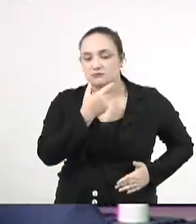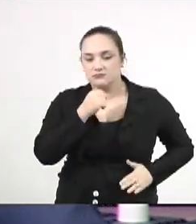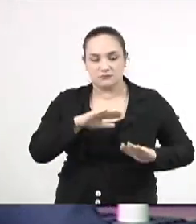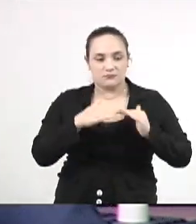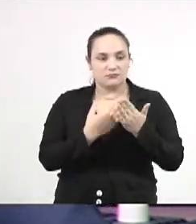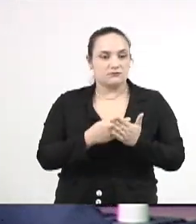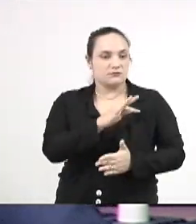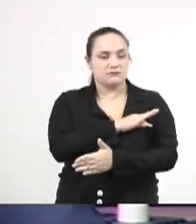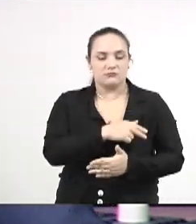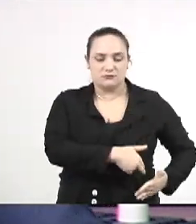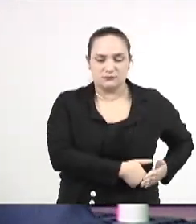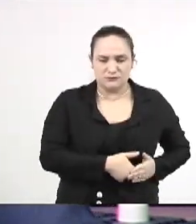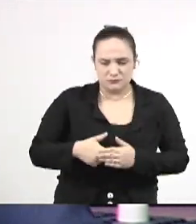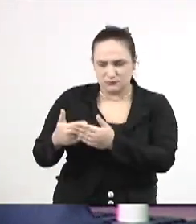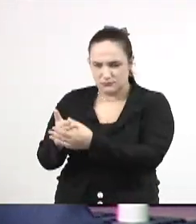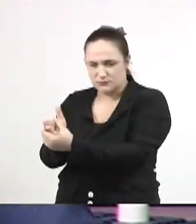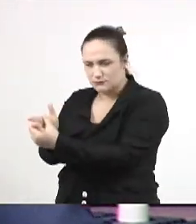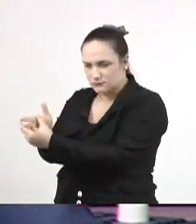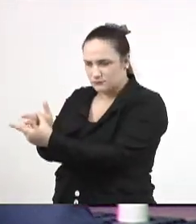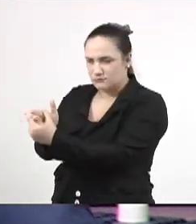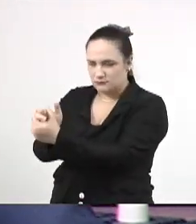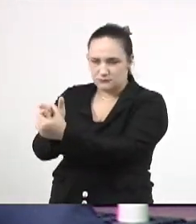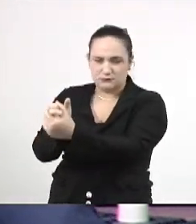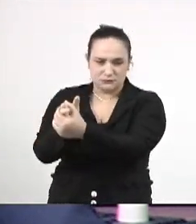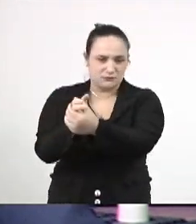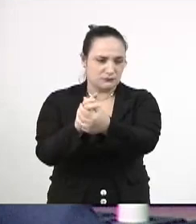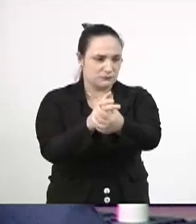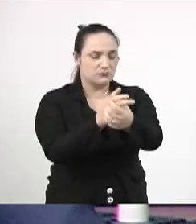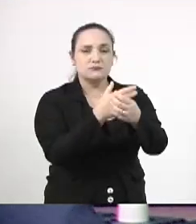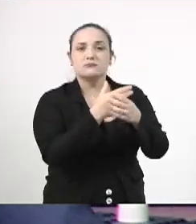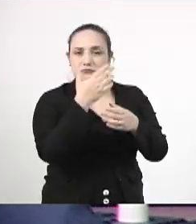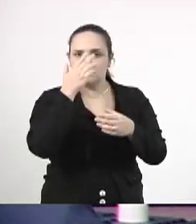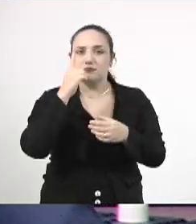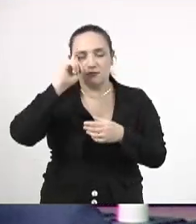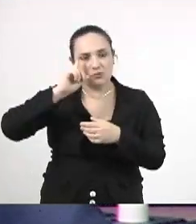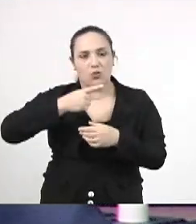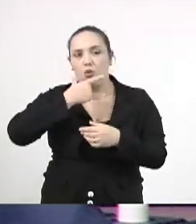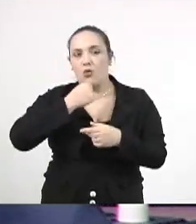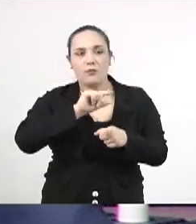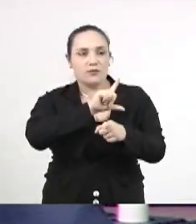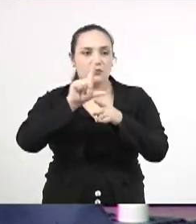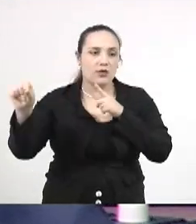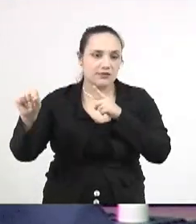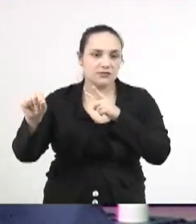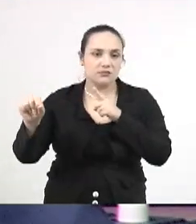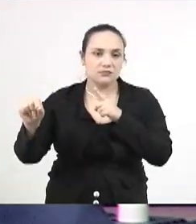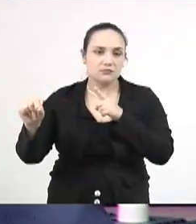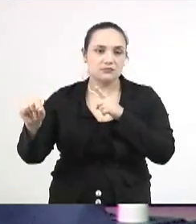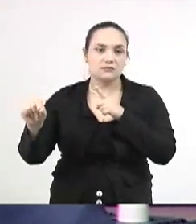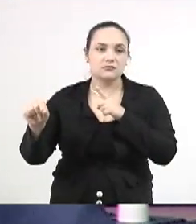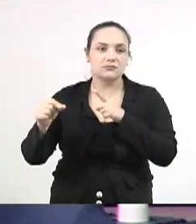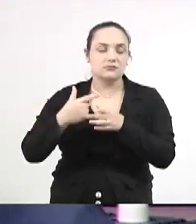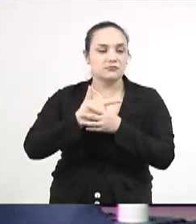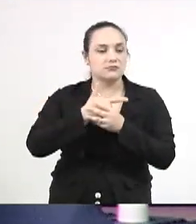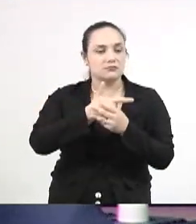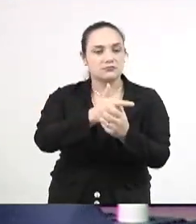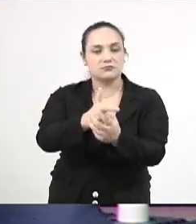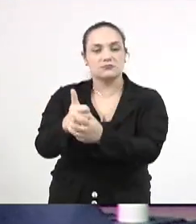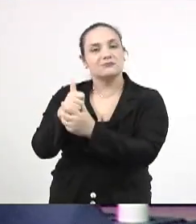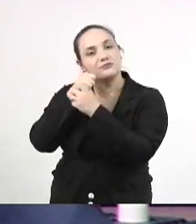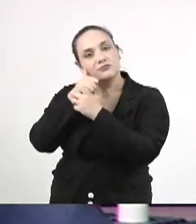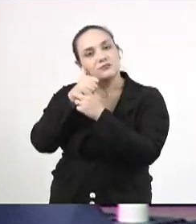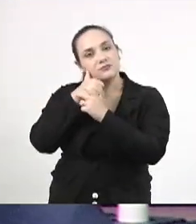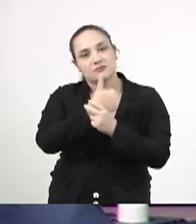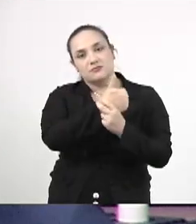e numa sala de aula ele ordenou que os homens se retirassem e assassinou 14